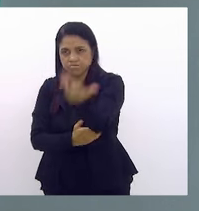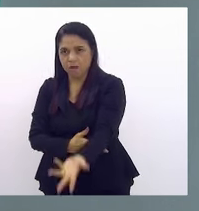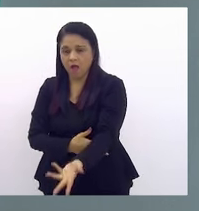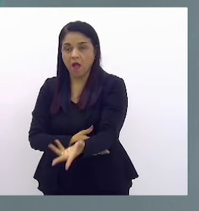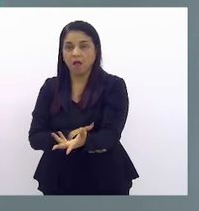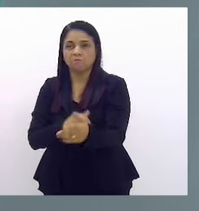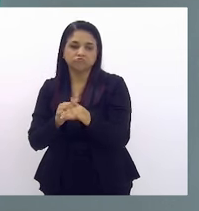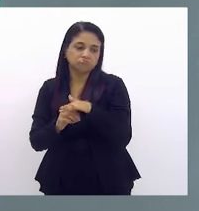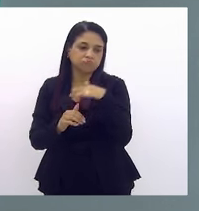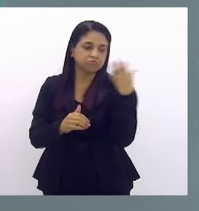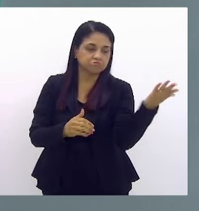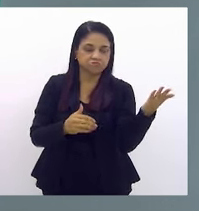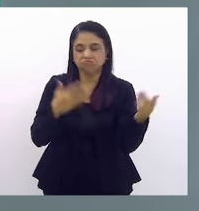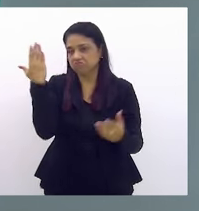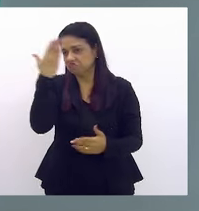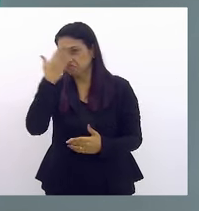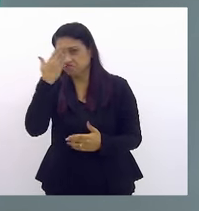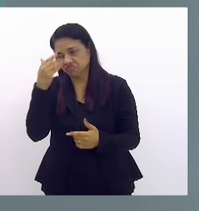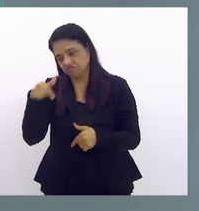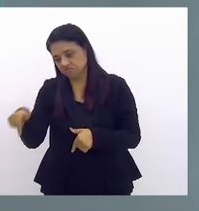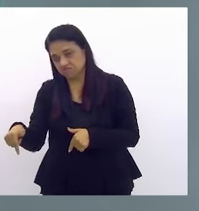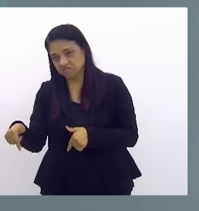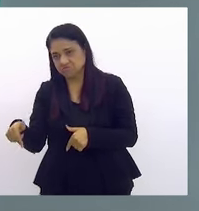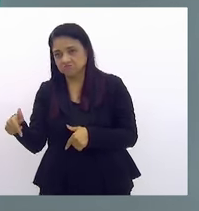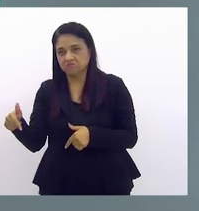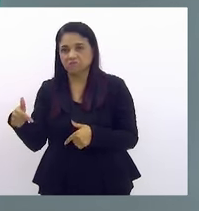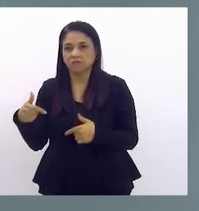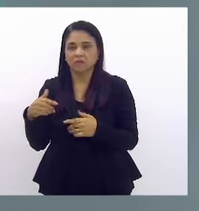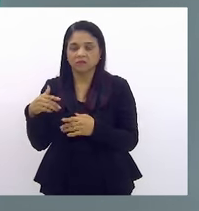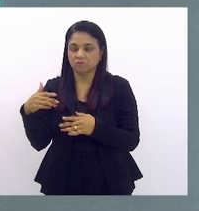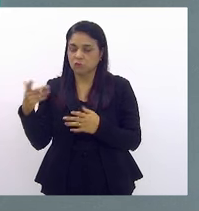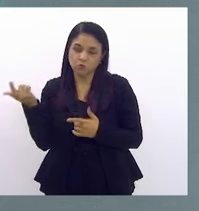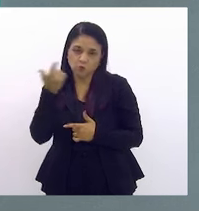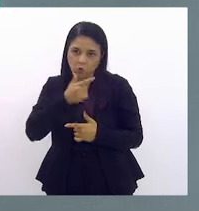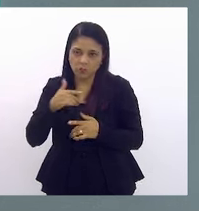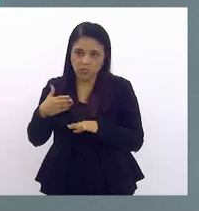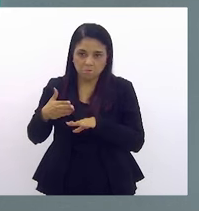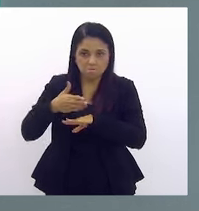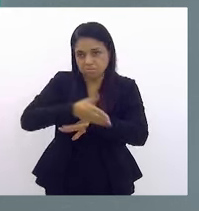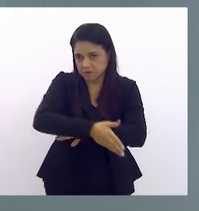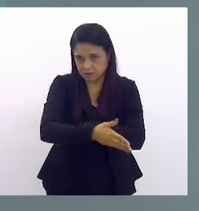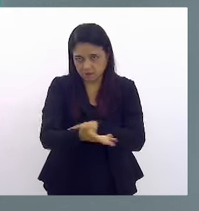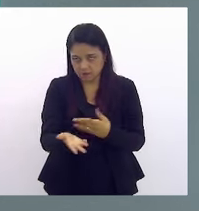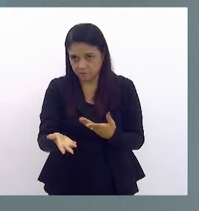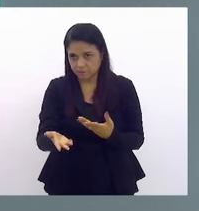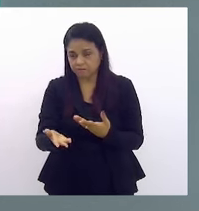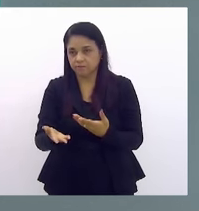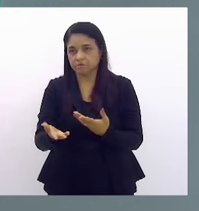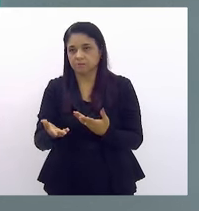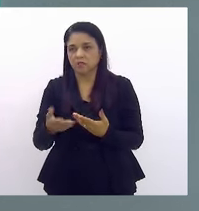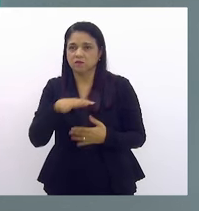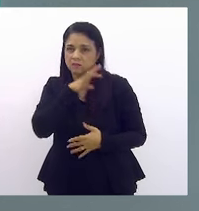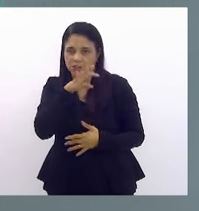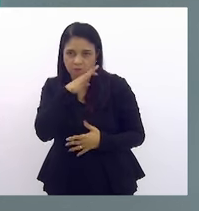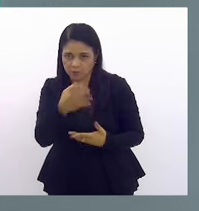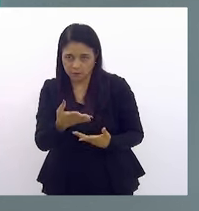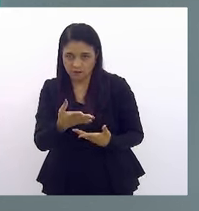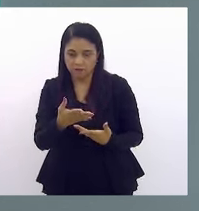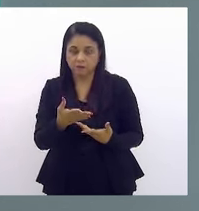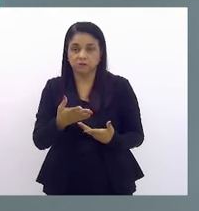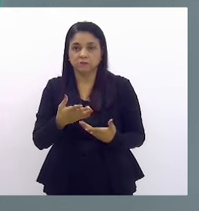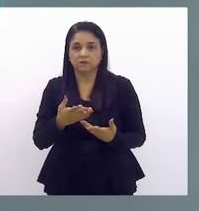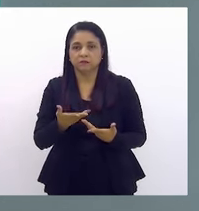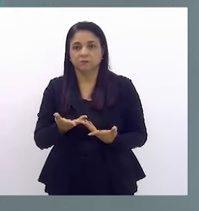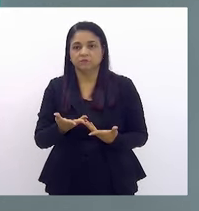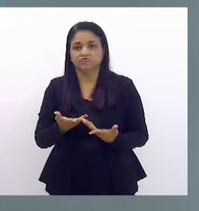lá não pode ver quem vem para cá, porque não vai passar ali. Ali agora é cimento, entendeu?